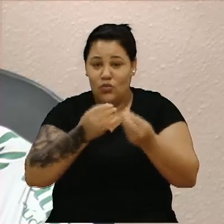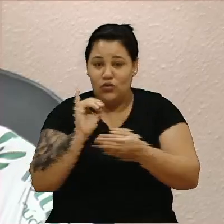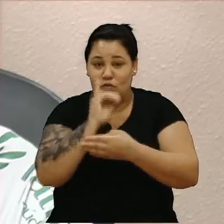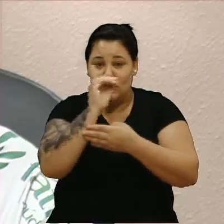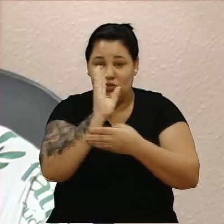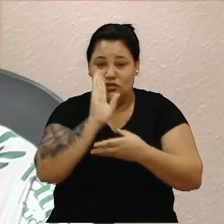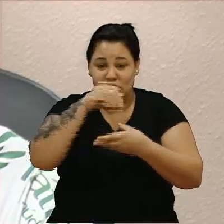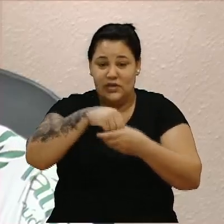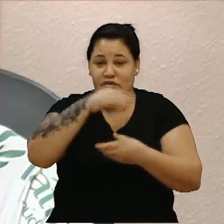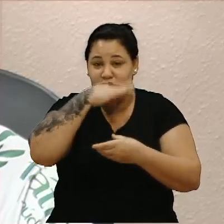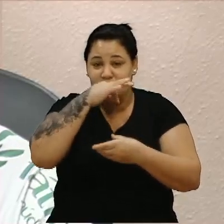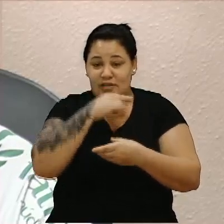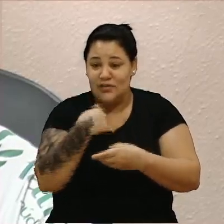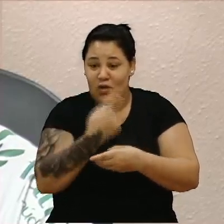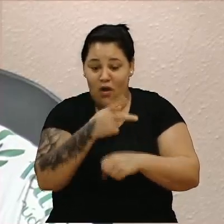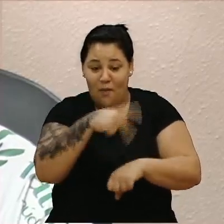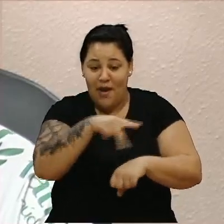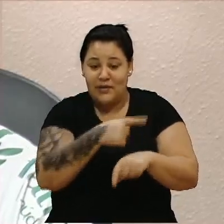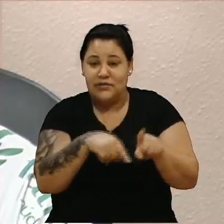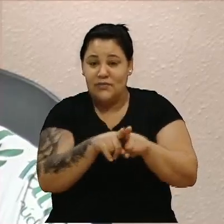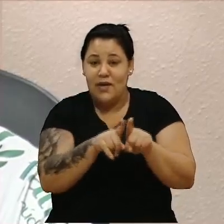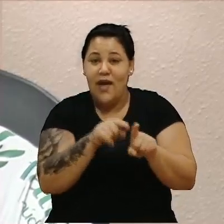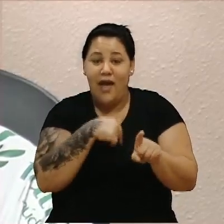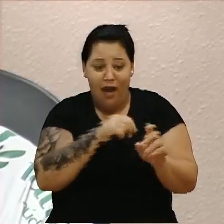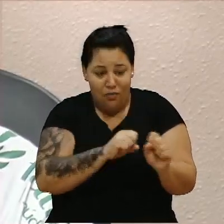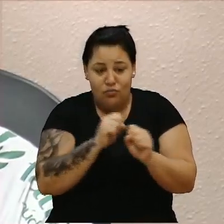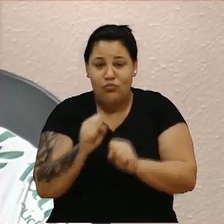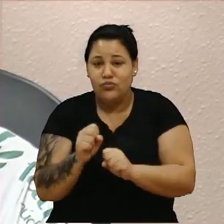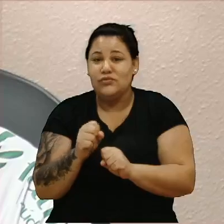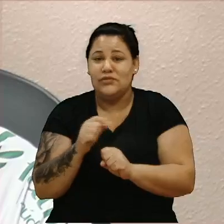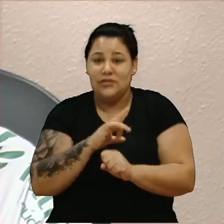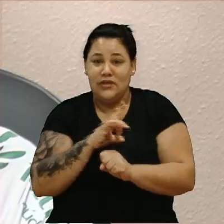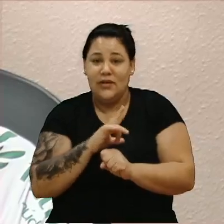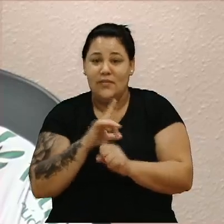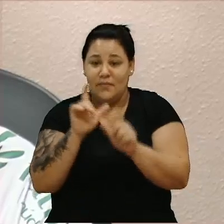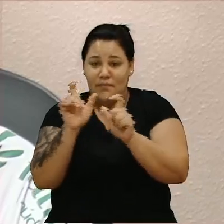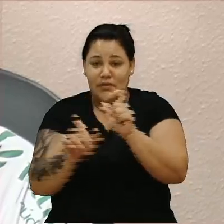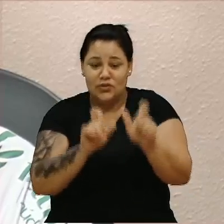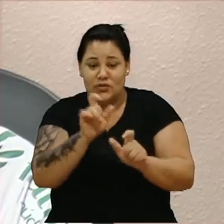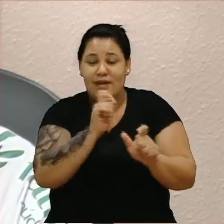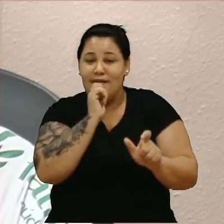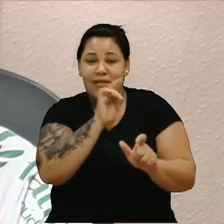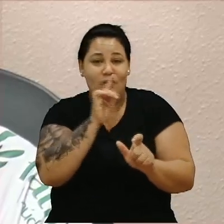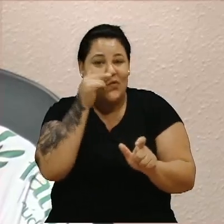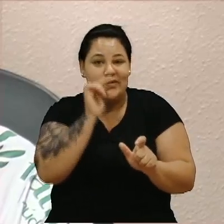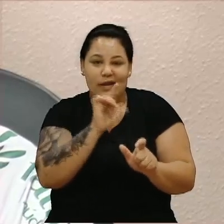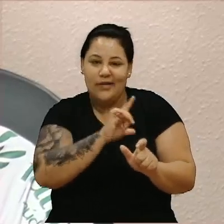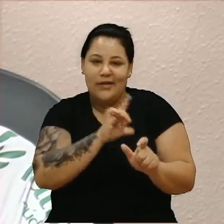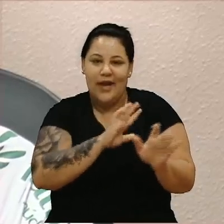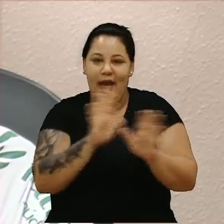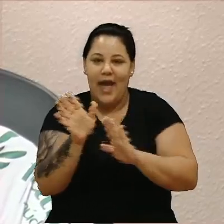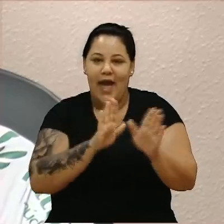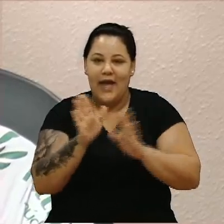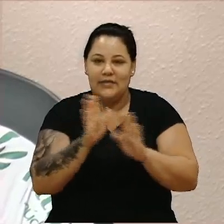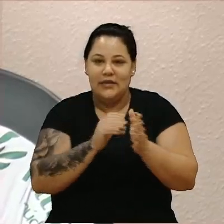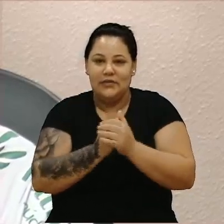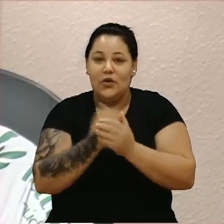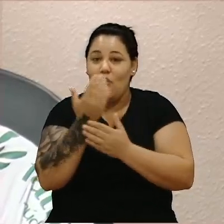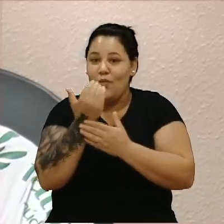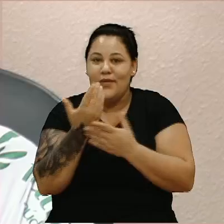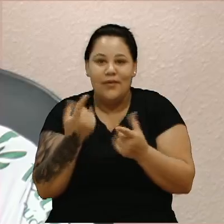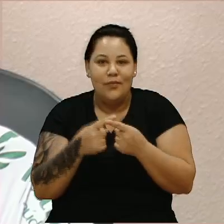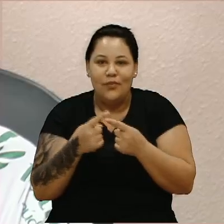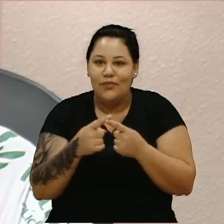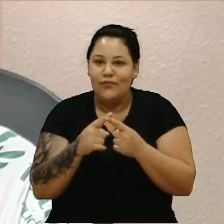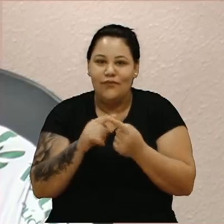cidade e no nosso país, é possível que nós tenhamos pessoas ainda que não consigam ter acesso a alimento, né, por várias motivações. Então,